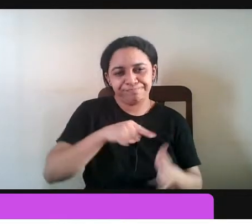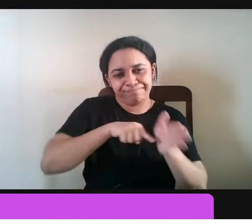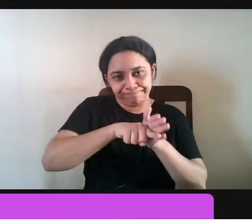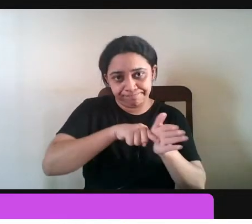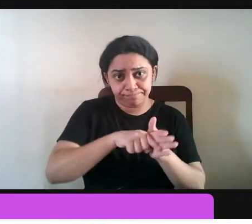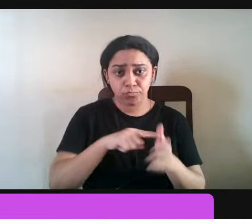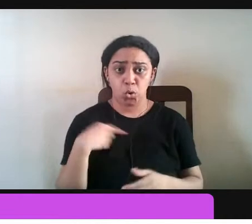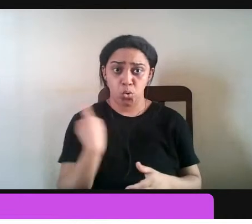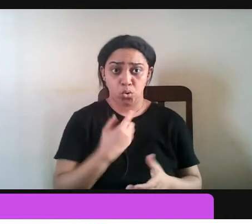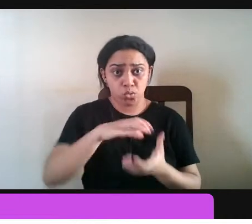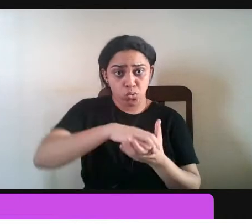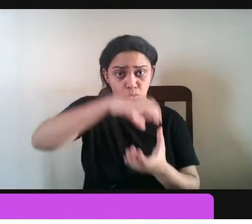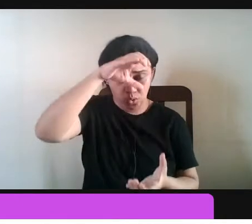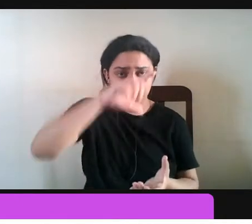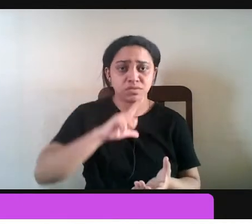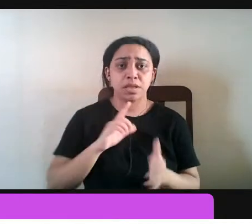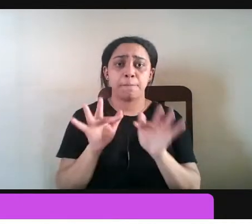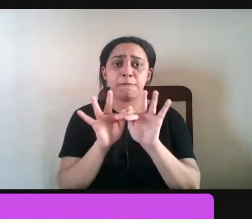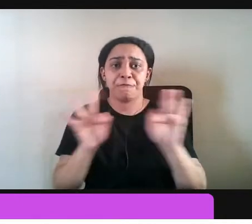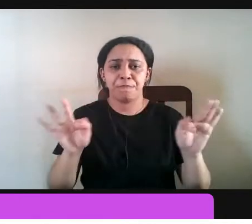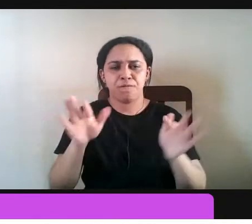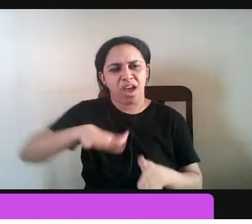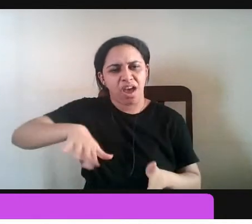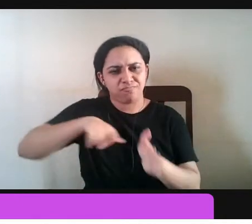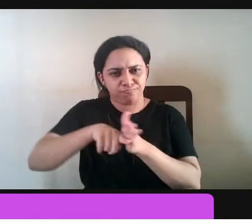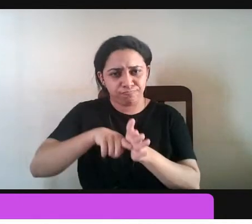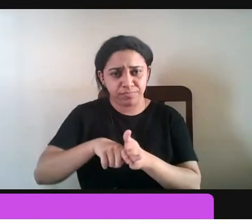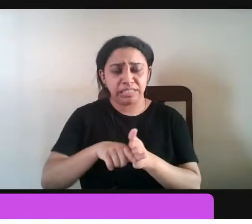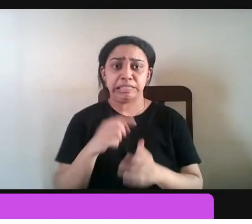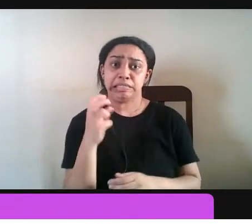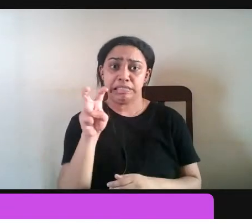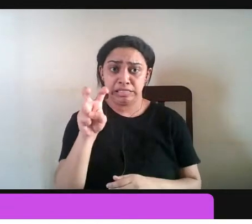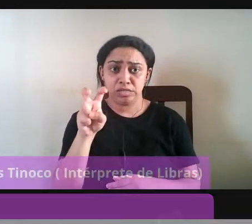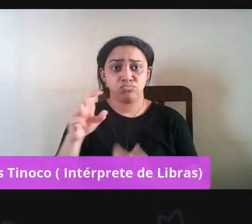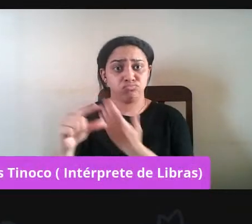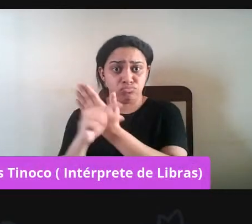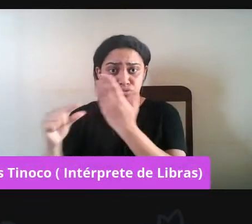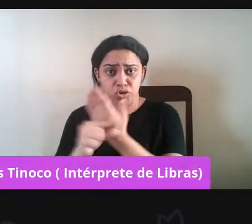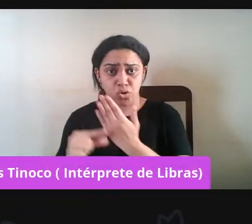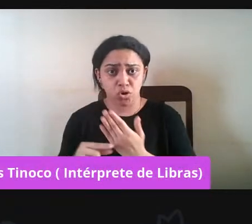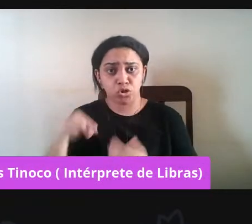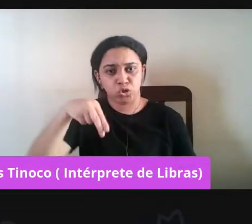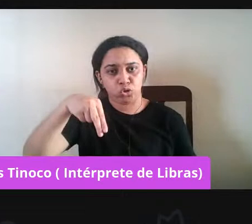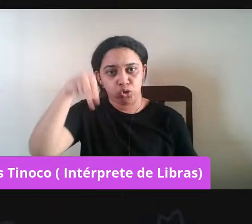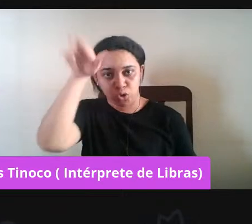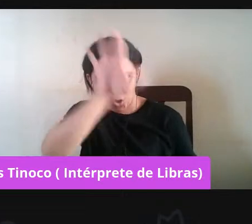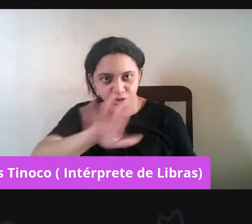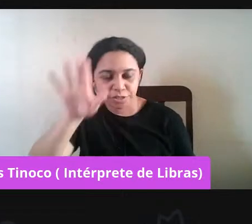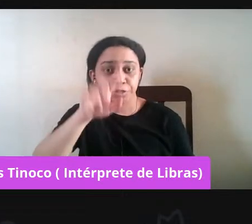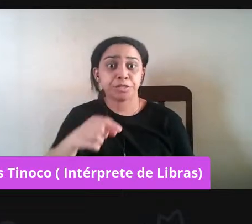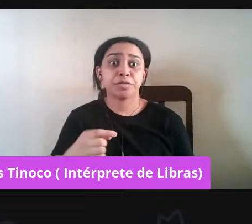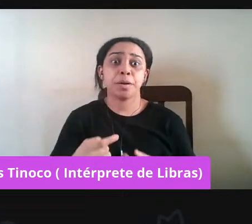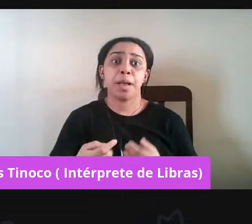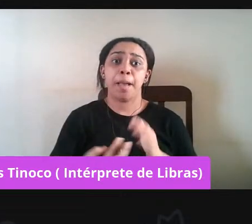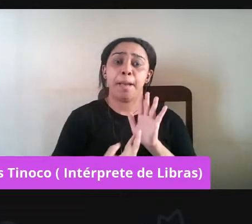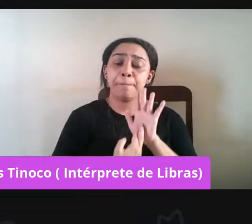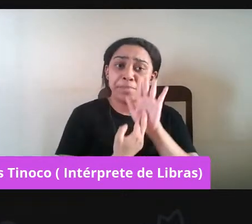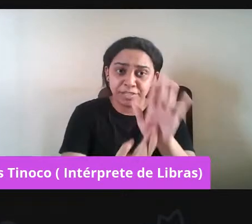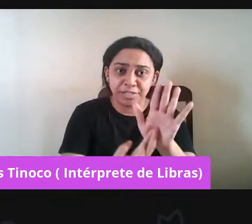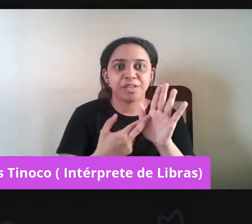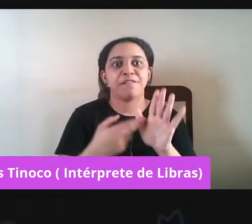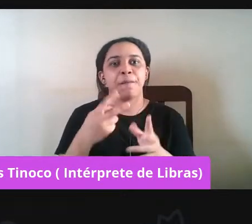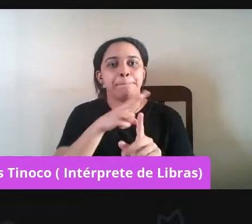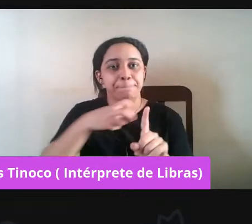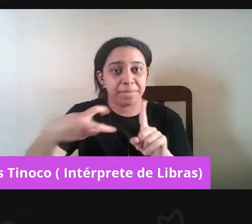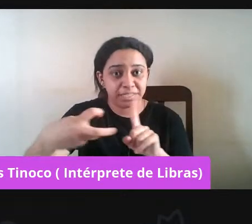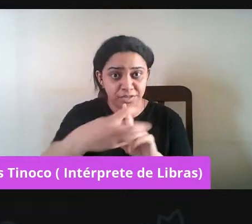corpus é constituído de fraseologias de 5 autores nordestinos que representam sua visão de mundo e marcam a cultura nordestina